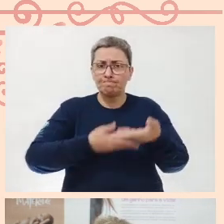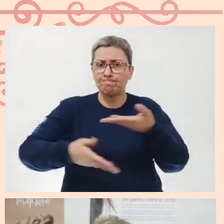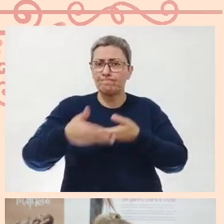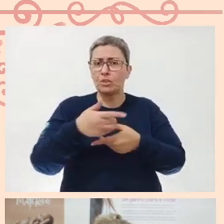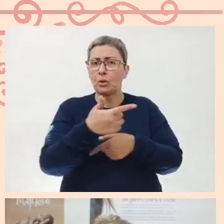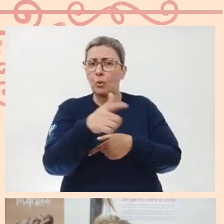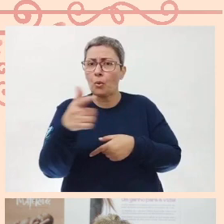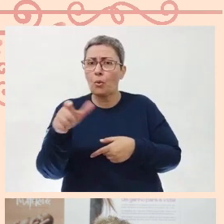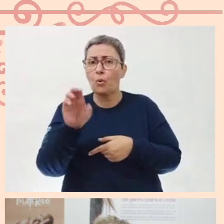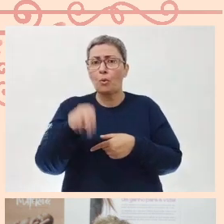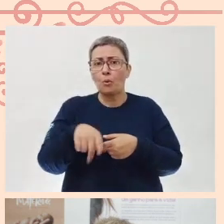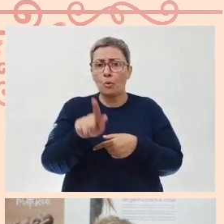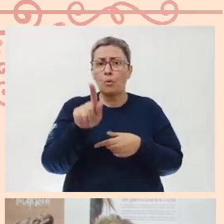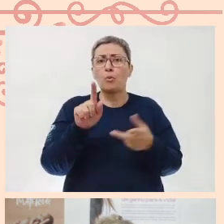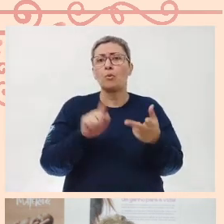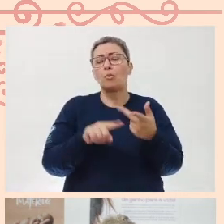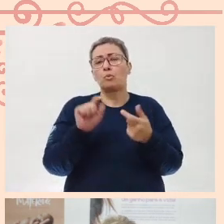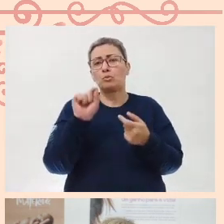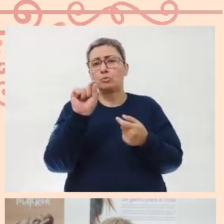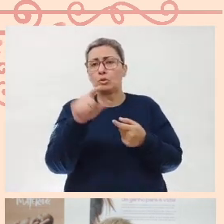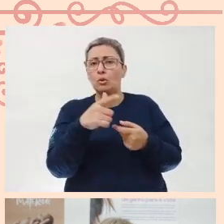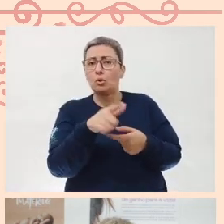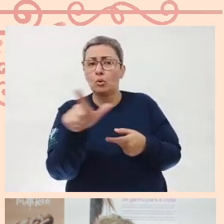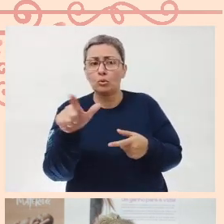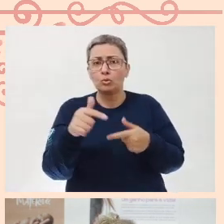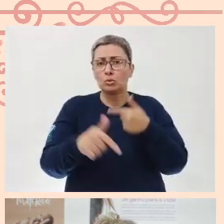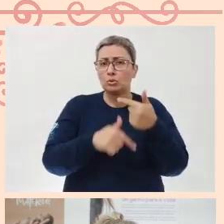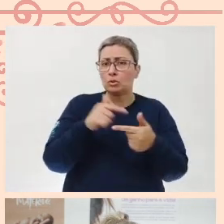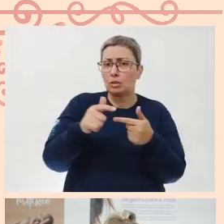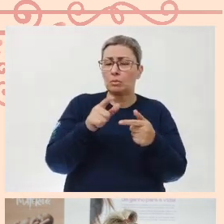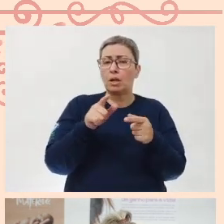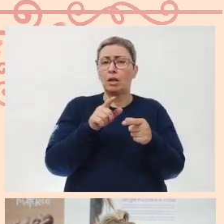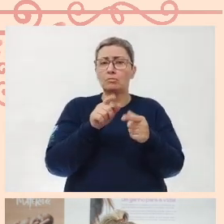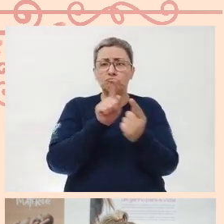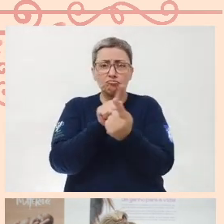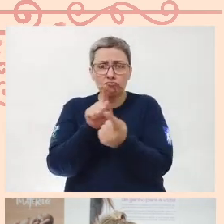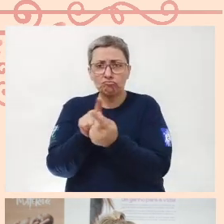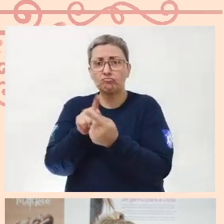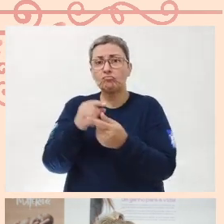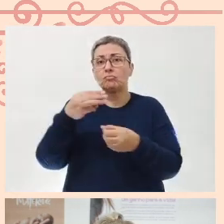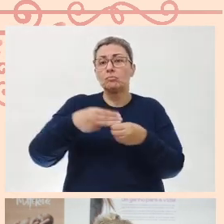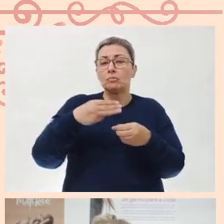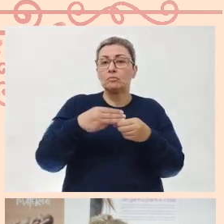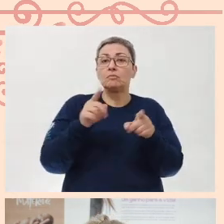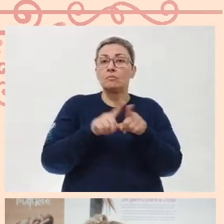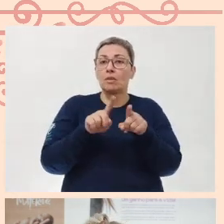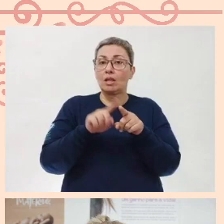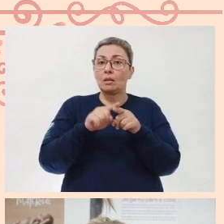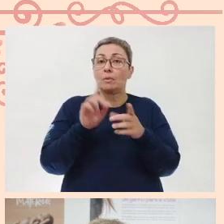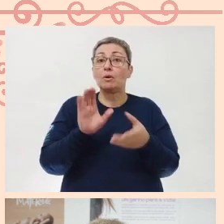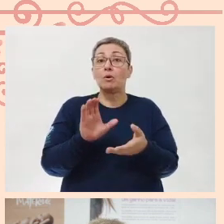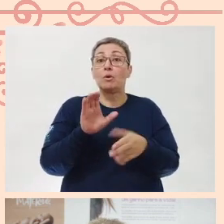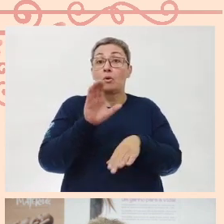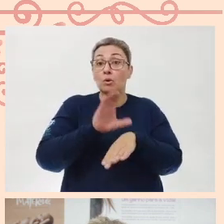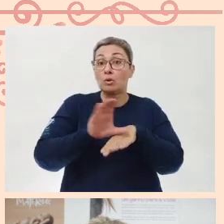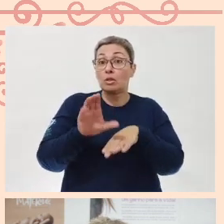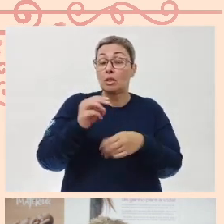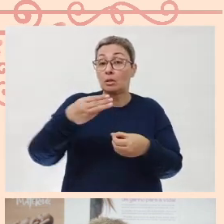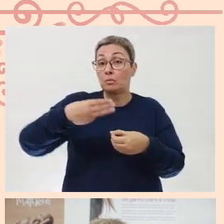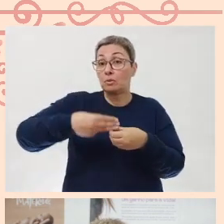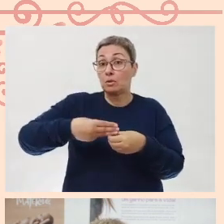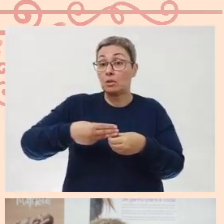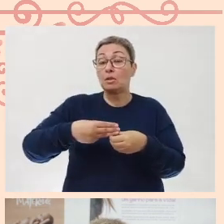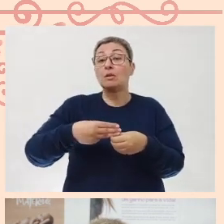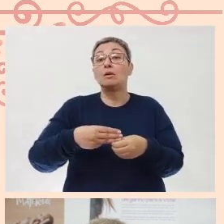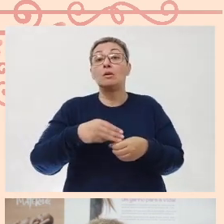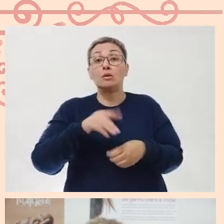e articular com outras ONGs, outros serviços do município e, através do Conselho